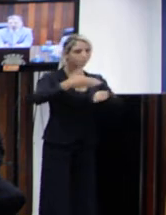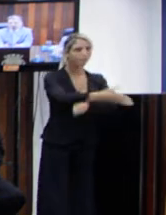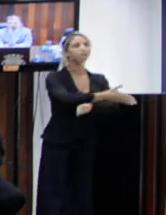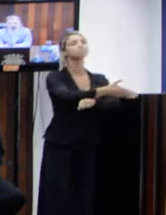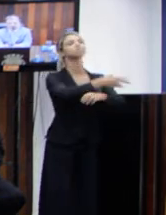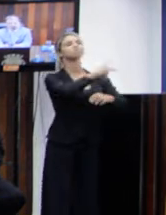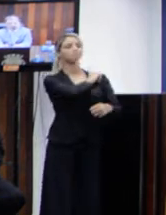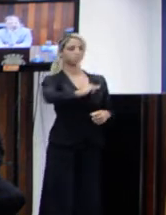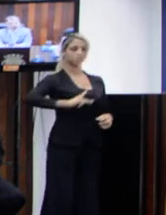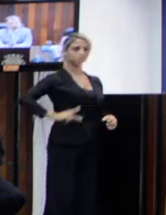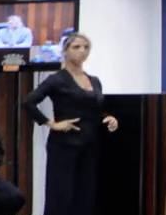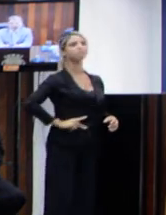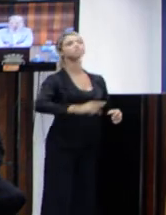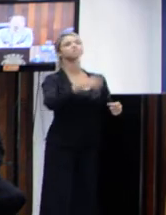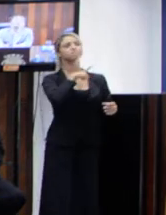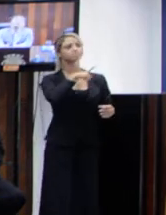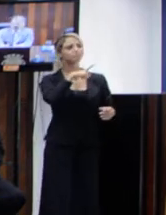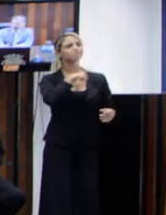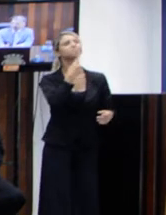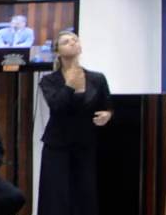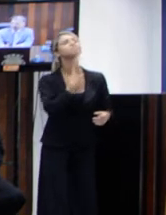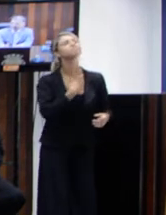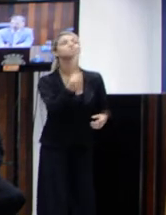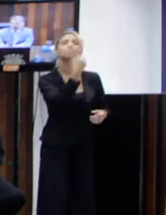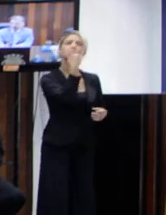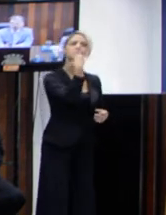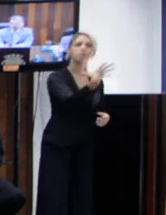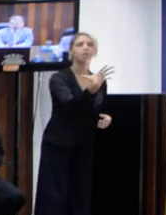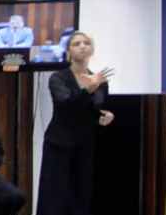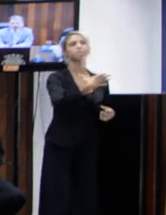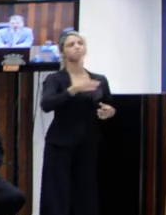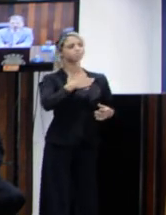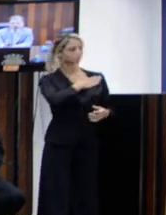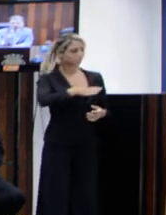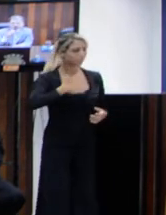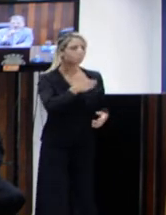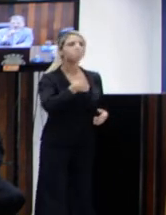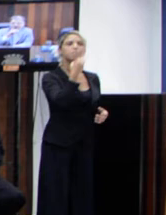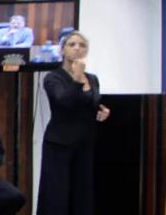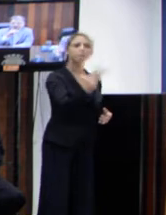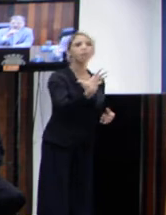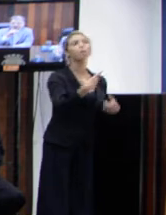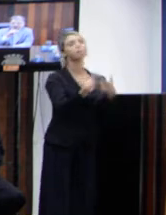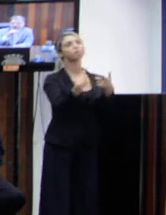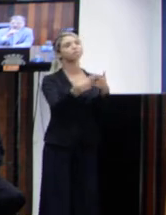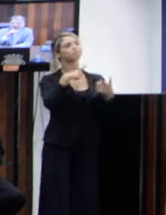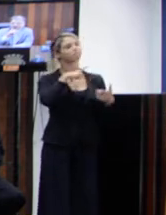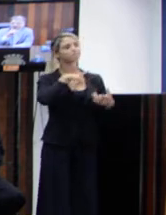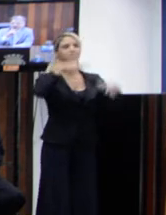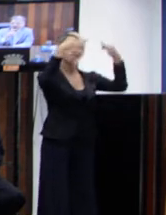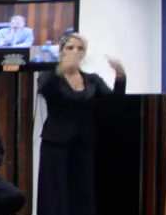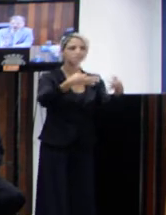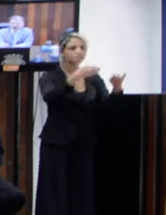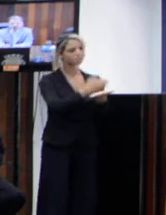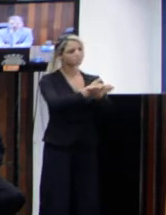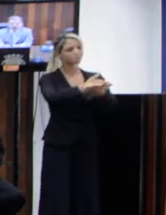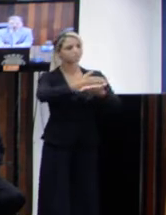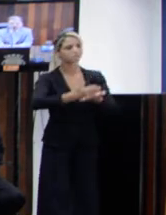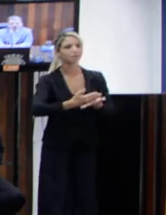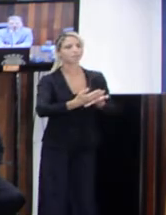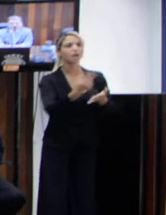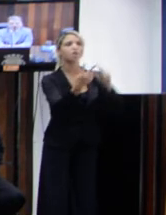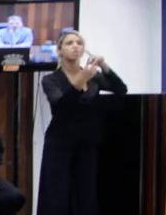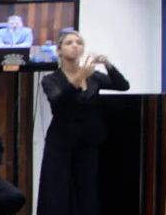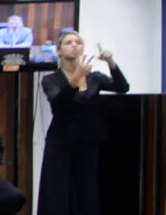de otimismo, de positividade, que a gente possa conduzir essa Câmara nesses dois anos,